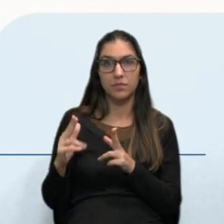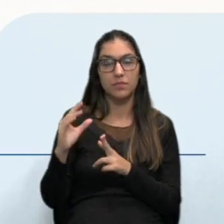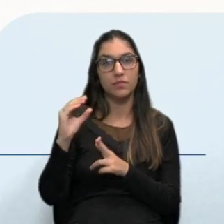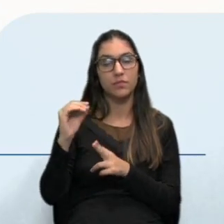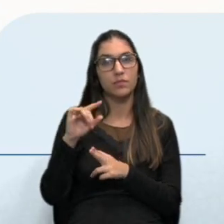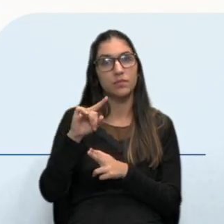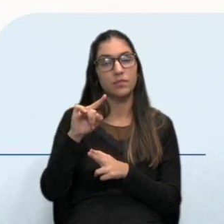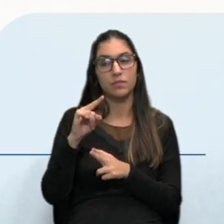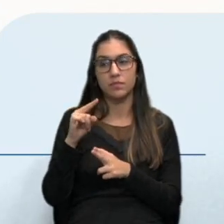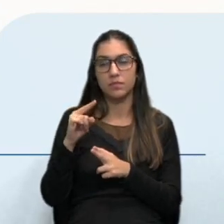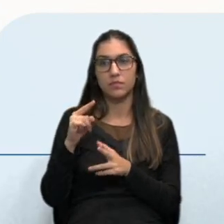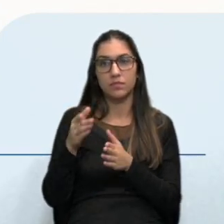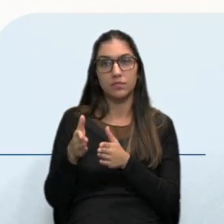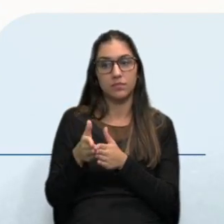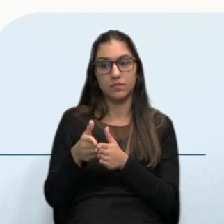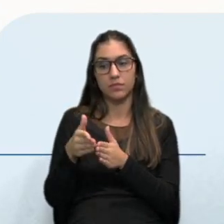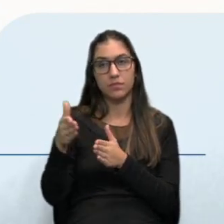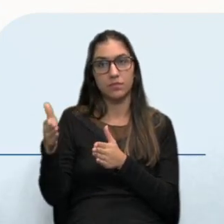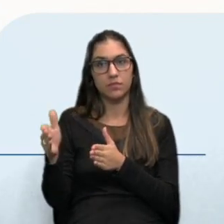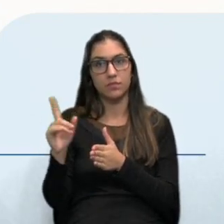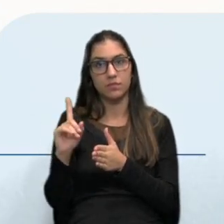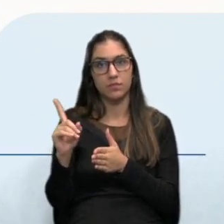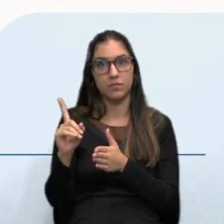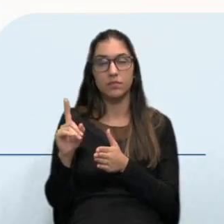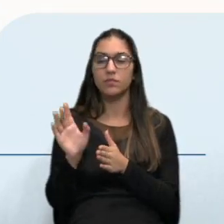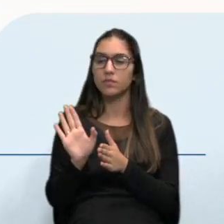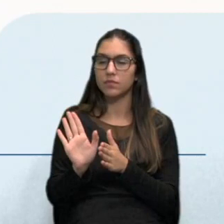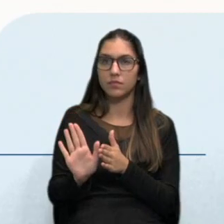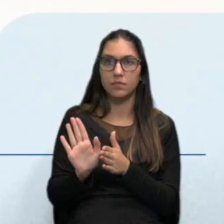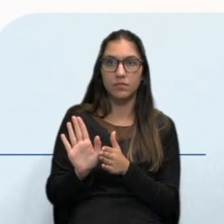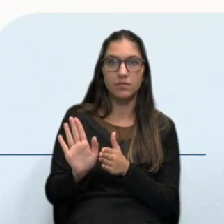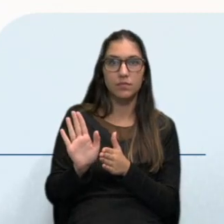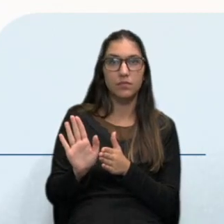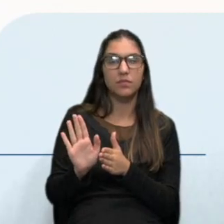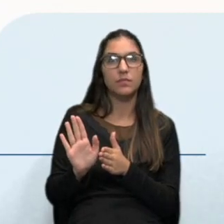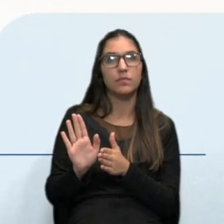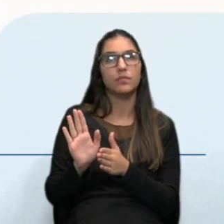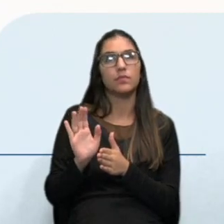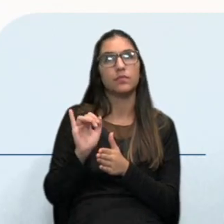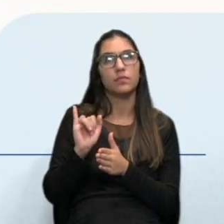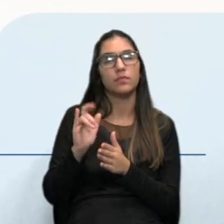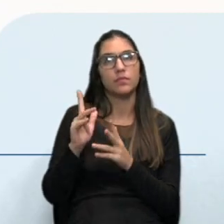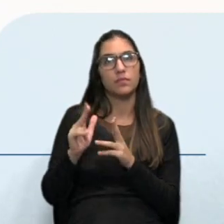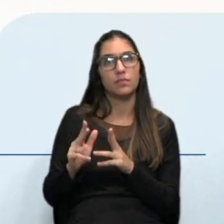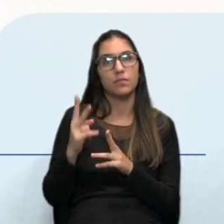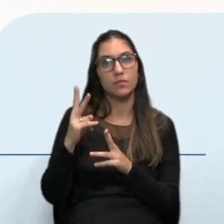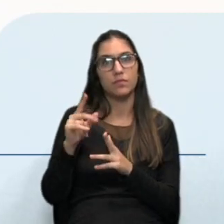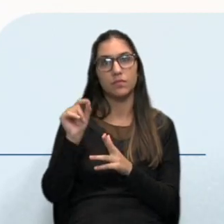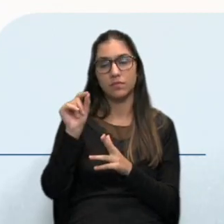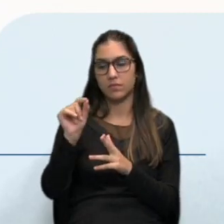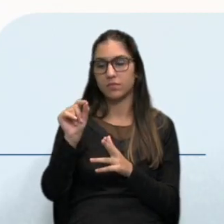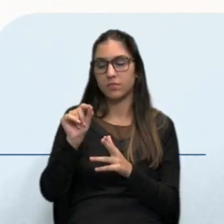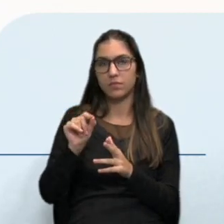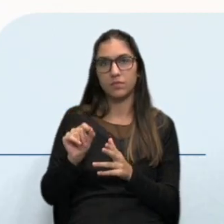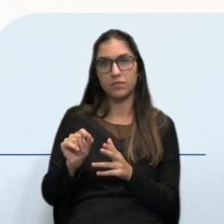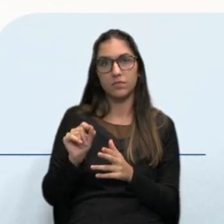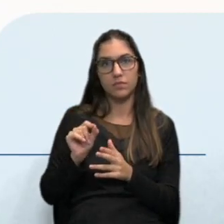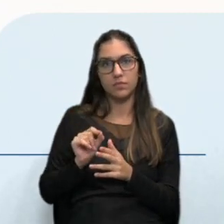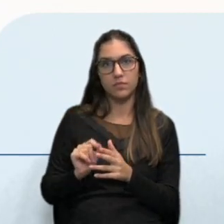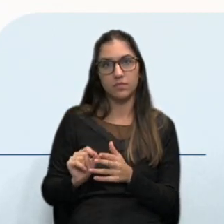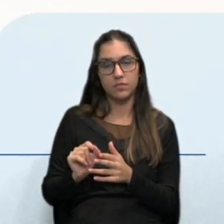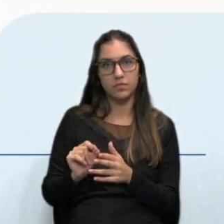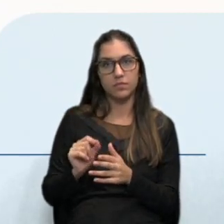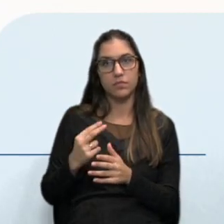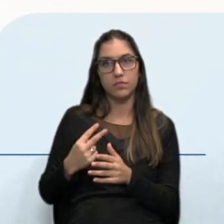seja, você não vai andar para o lado no diagrama. Aí, I igual a 2, você vai andar duas células para baixo. Uma,